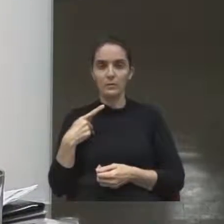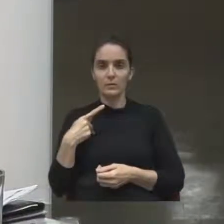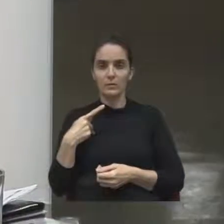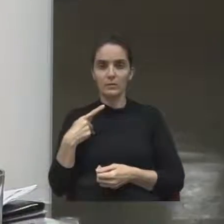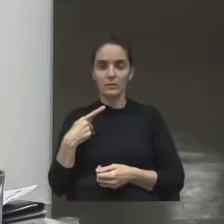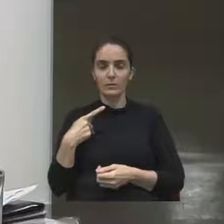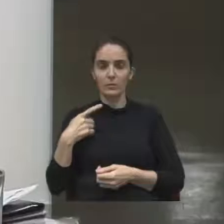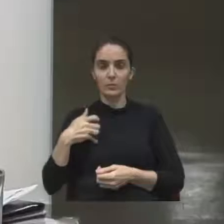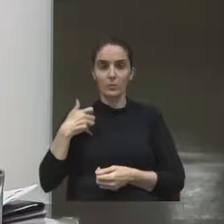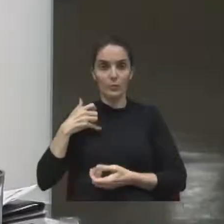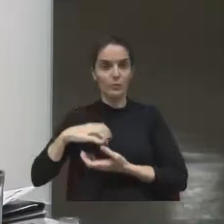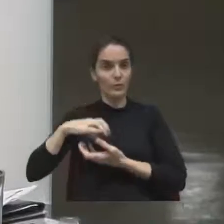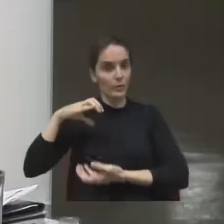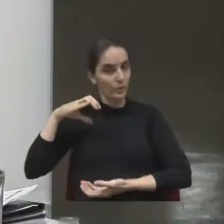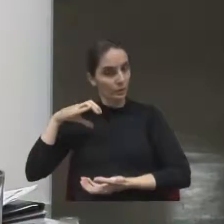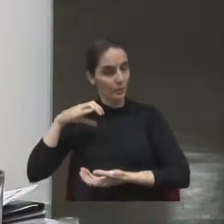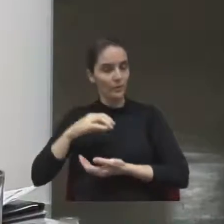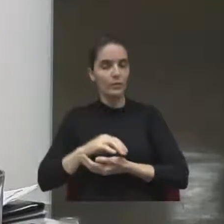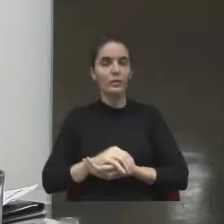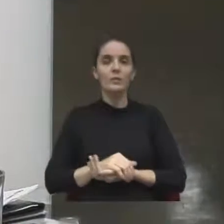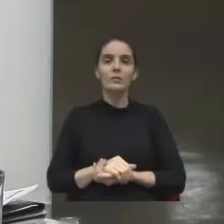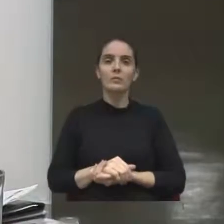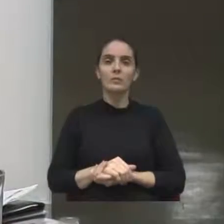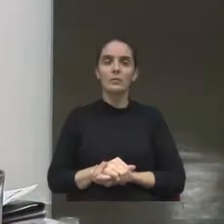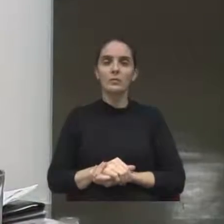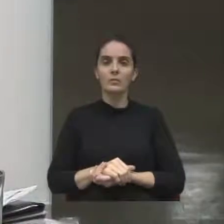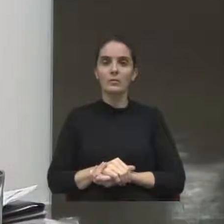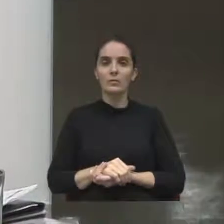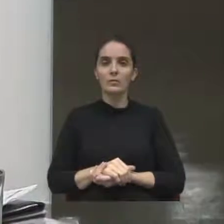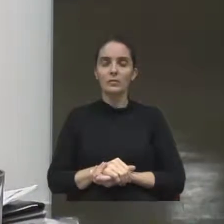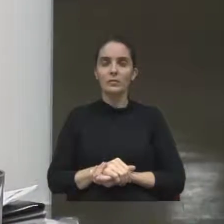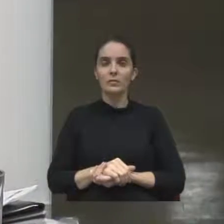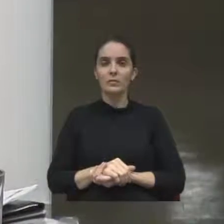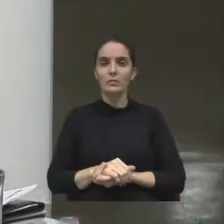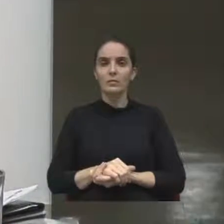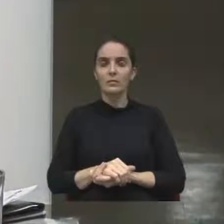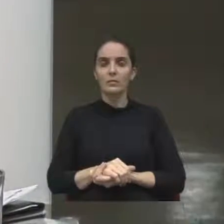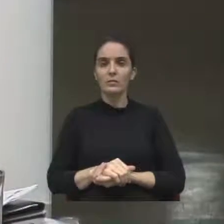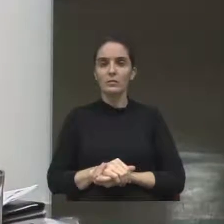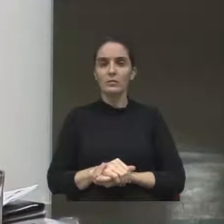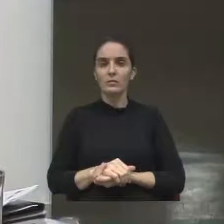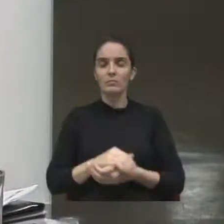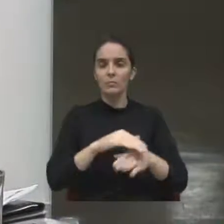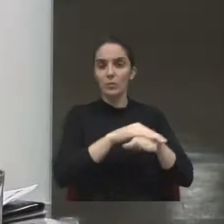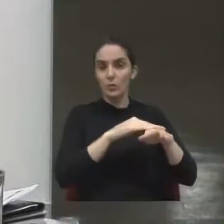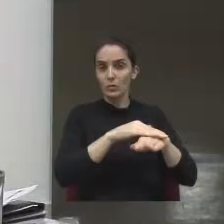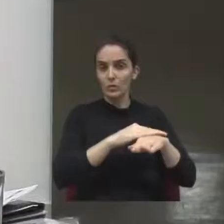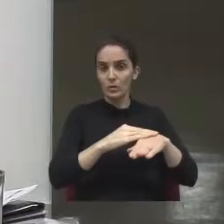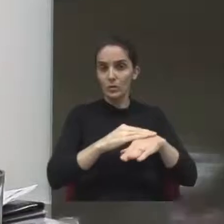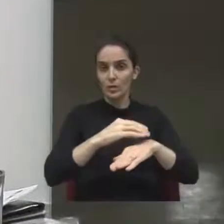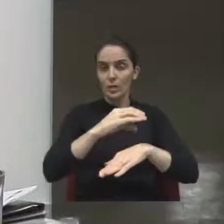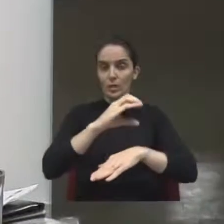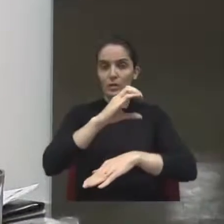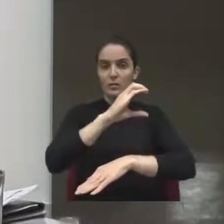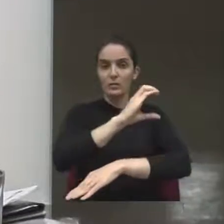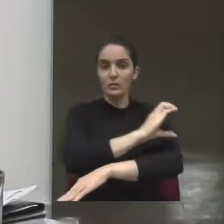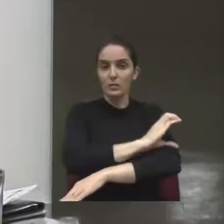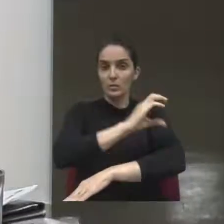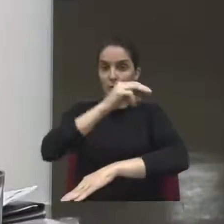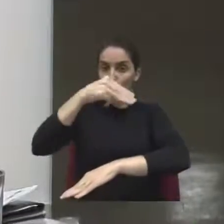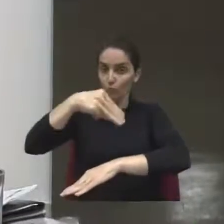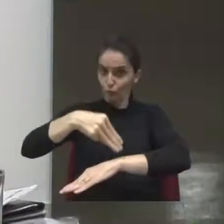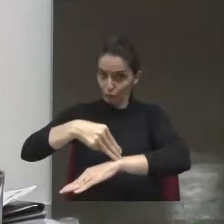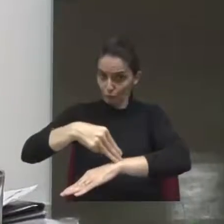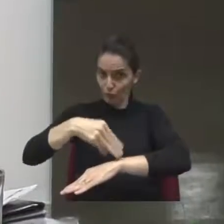pessoa idosa, esse é o nome correto, para conversar no CEPROSOM, para saber as políticas públicas, já que eles